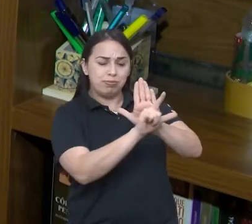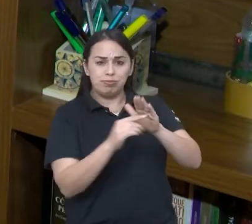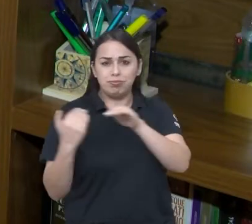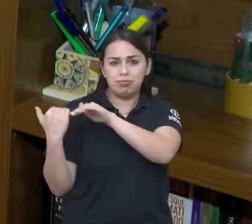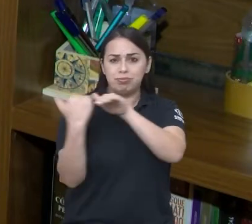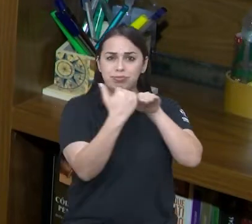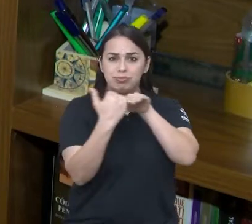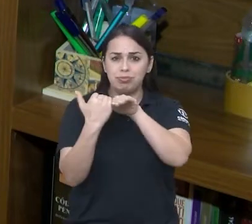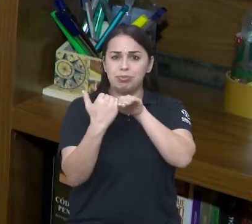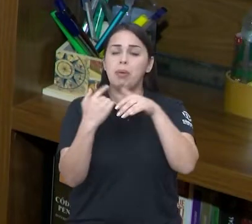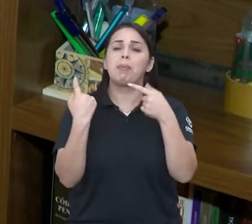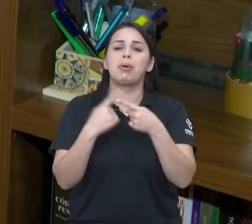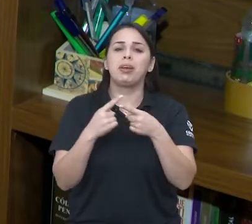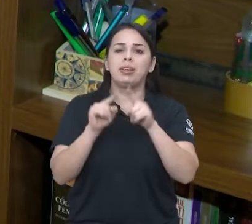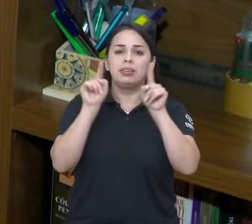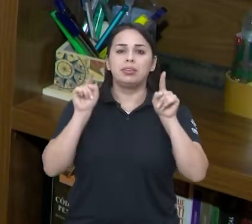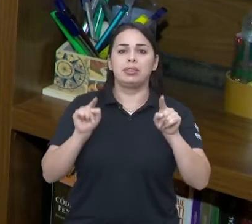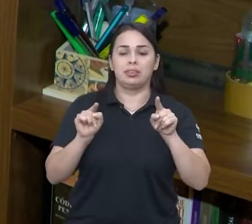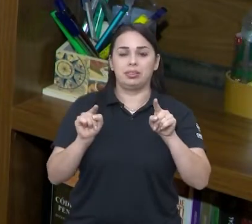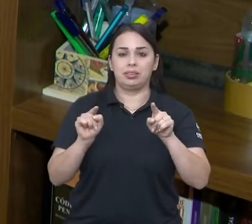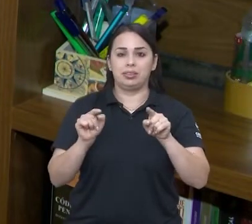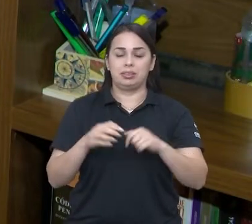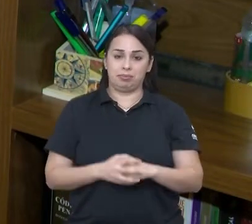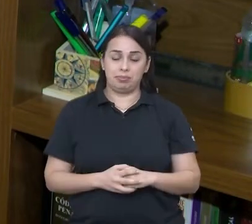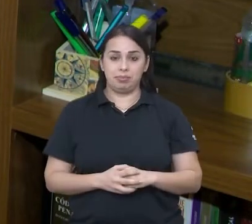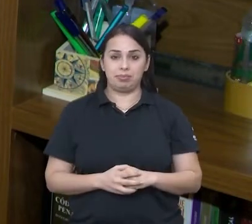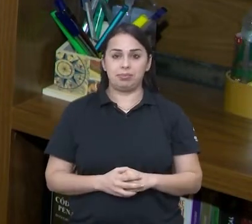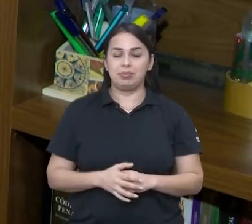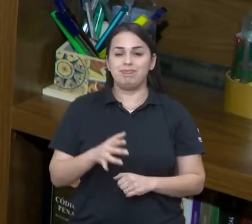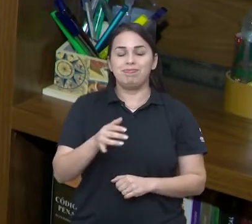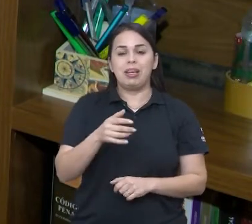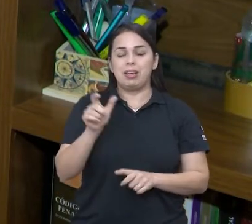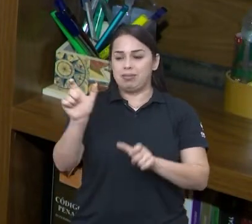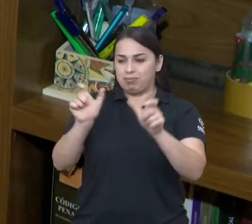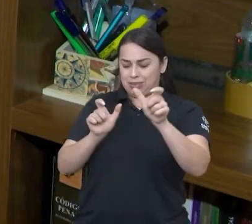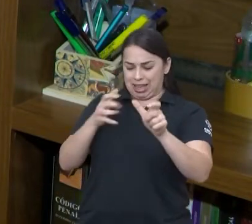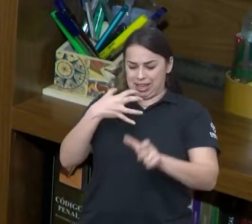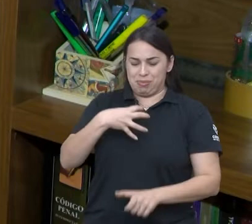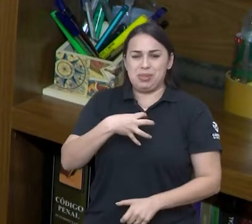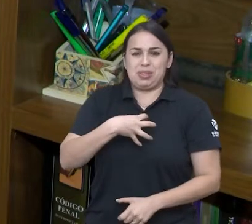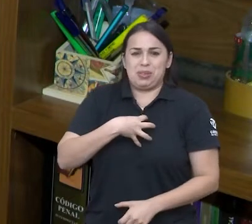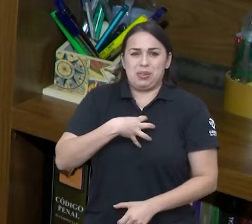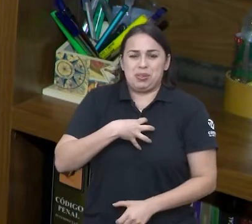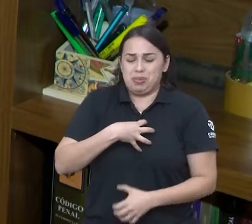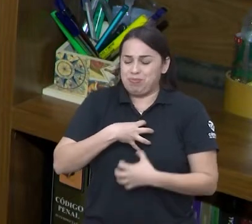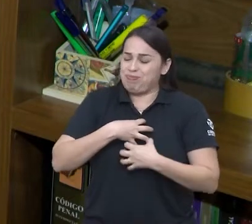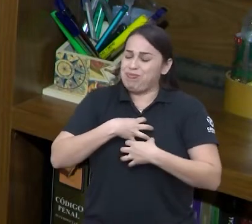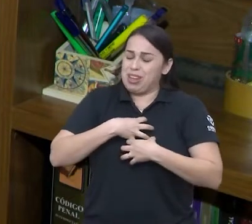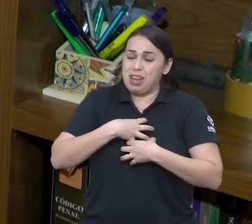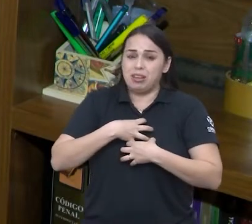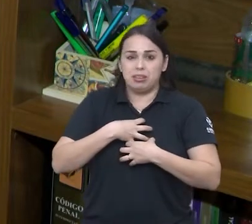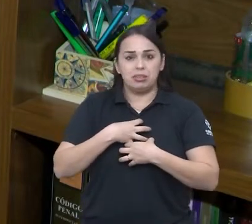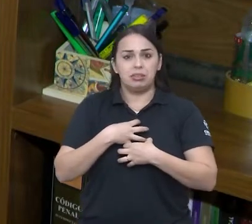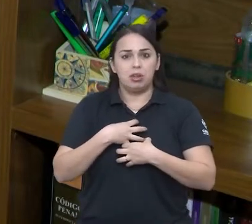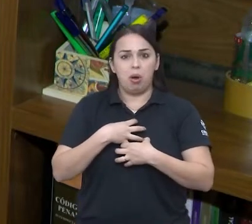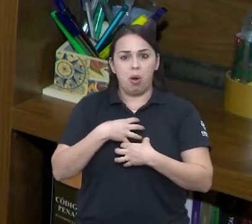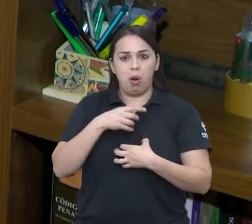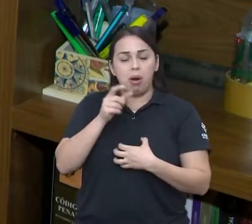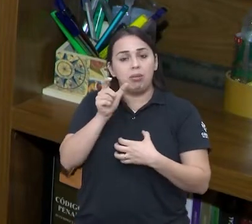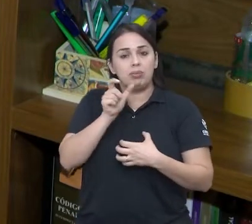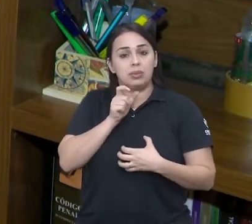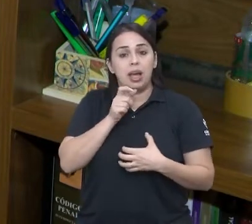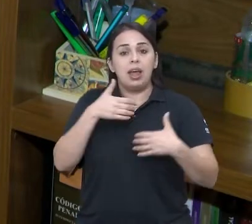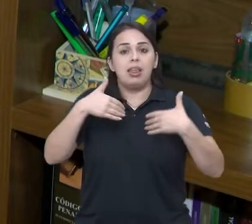é um crime contra a honra, então somente a pessoa pode dizer: eu tive a honra ofendida, a minha honra